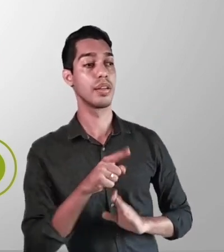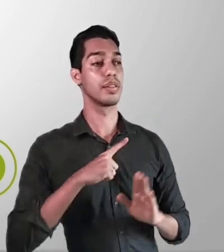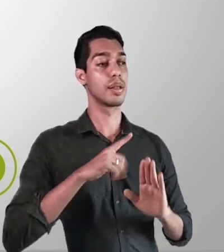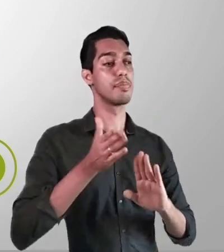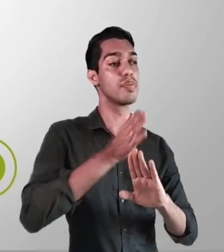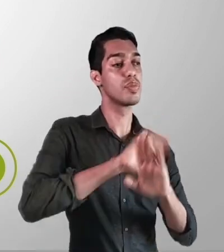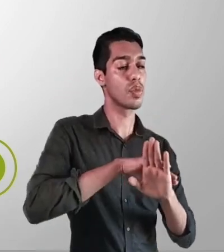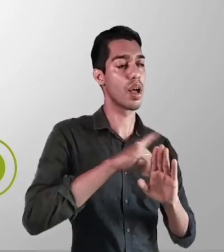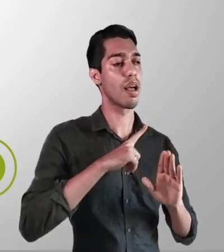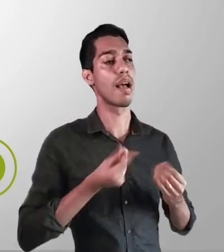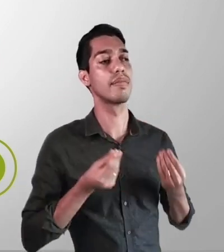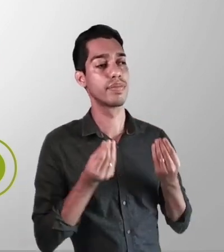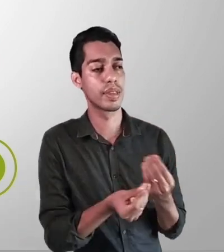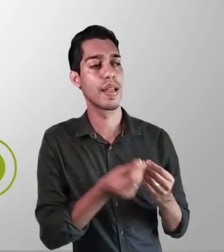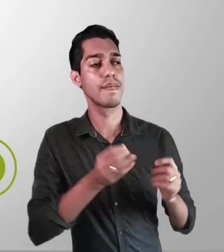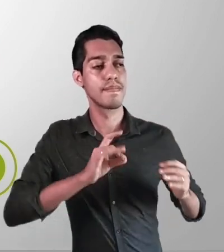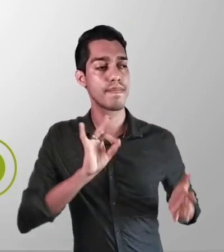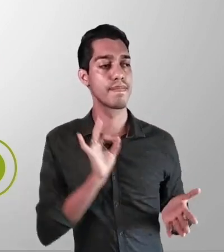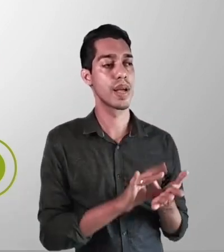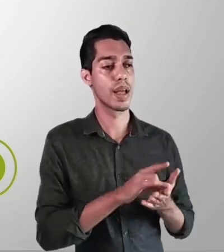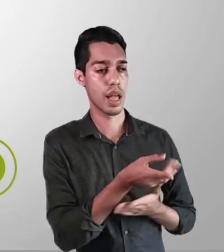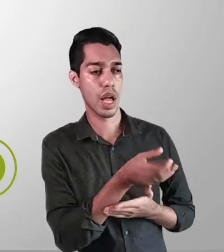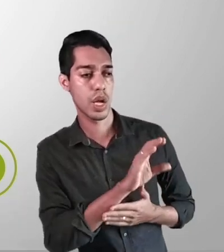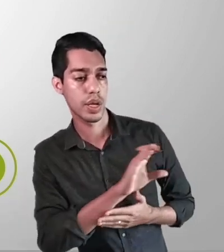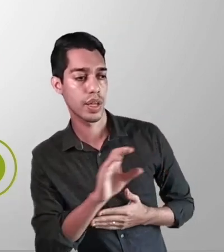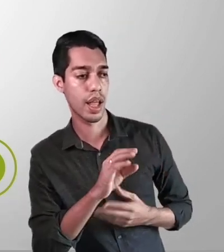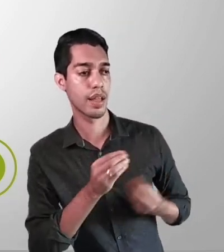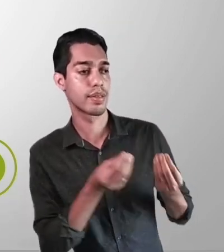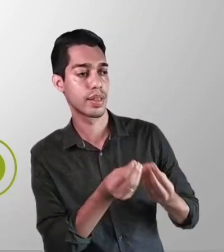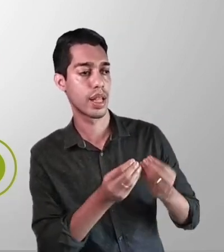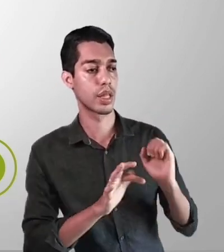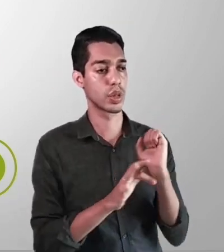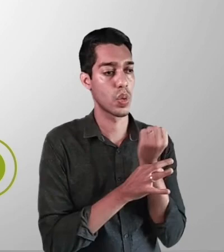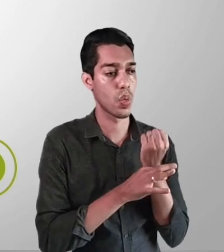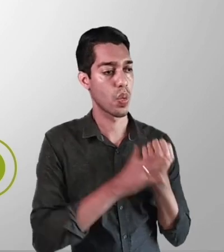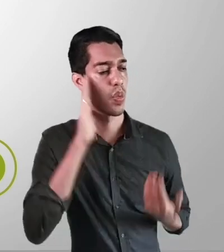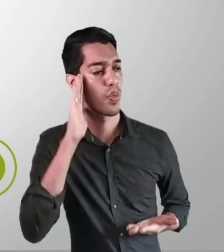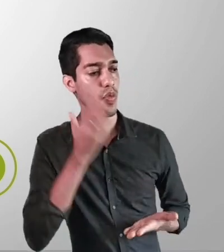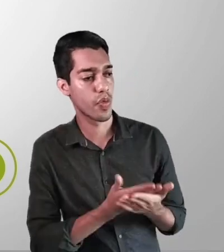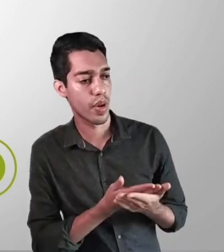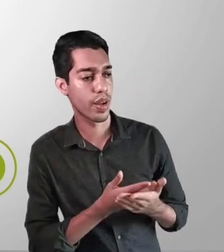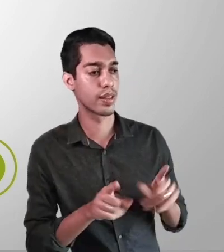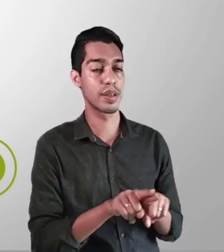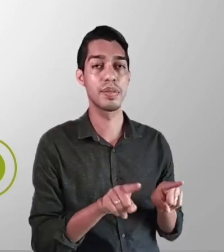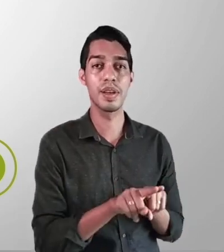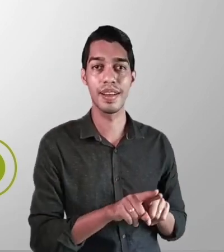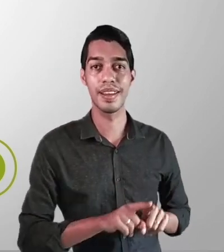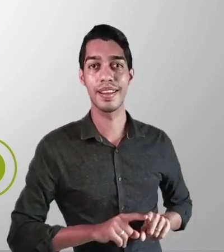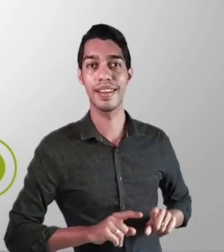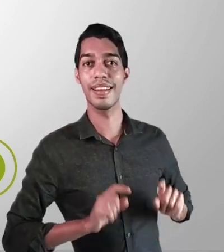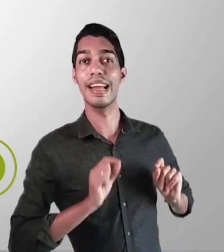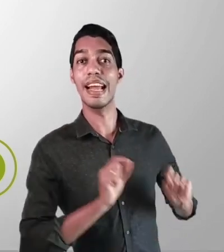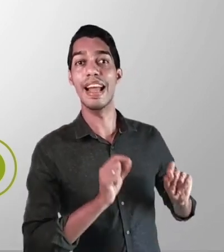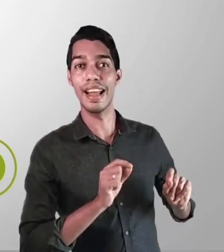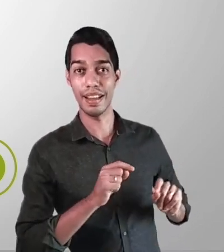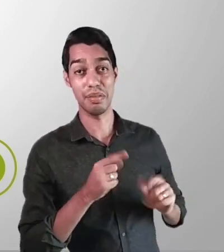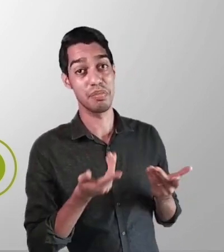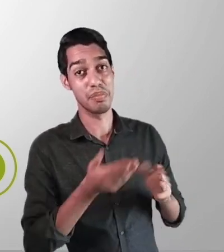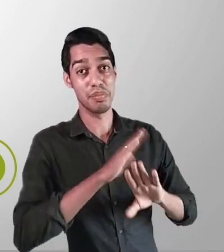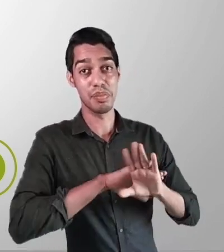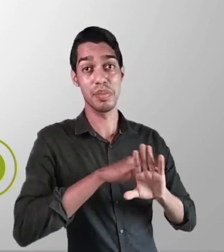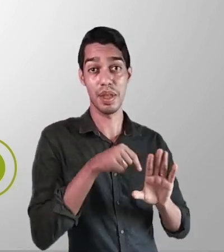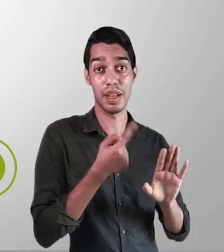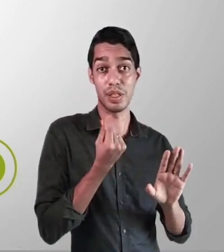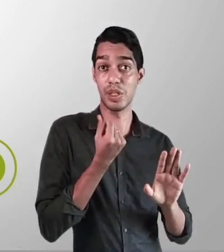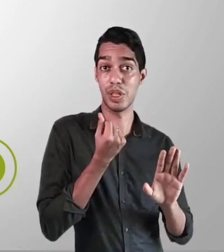que podem garantir ao cliente segurança, confiança, afinal de contas, são as suas finanças, são os seus